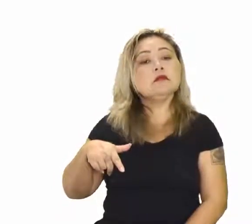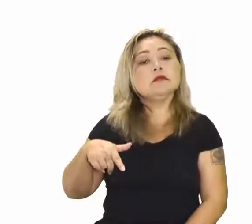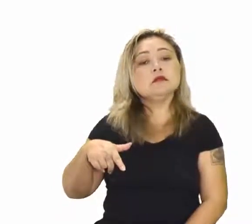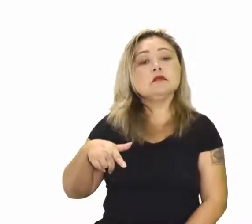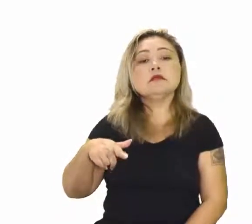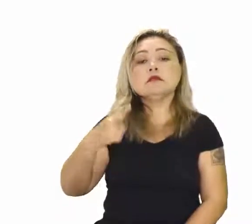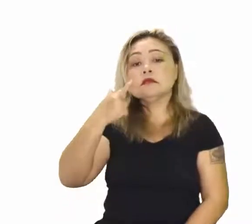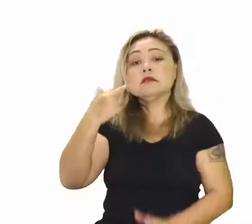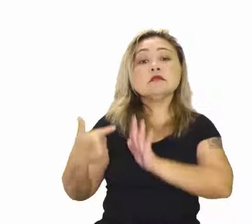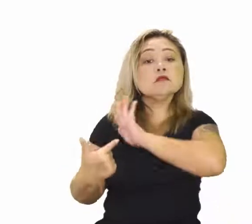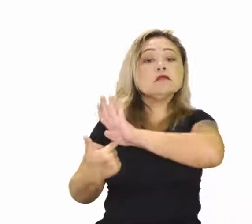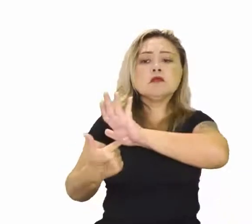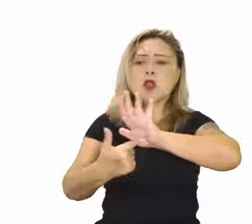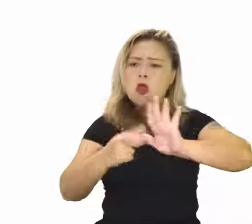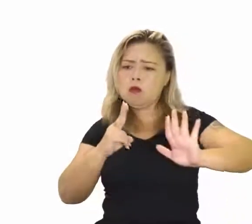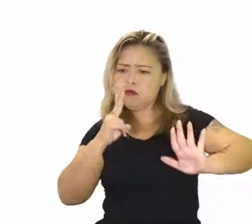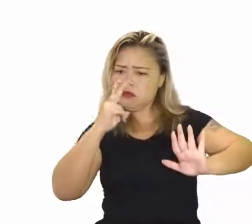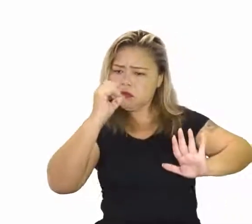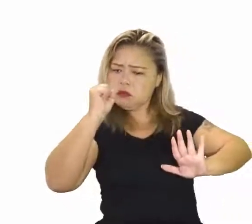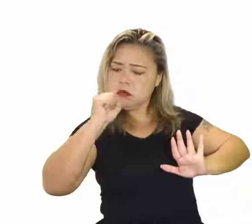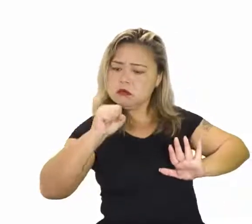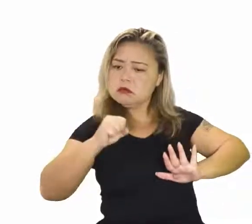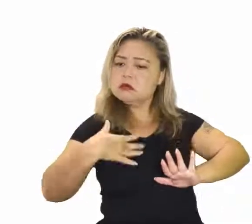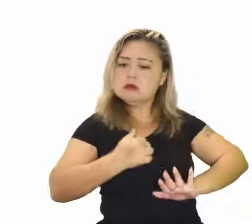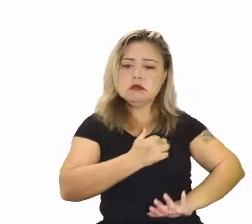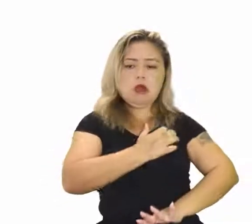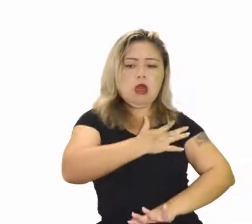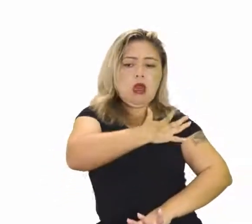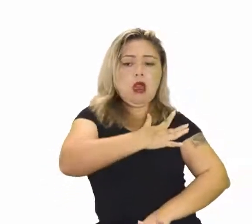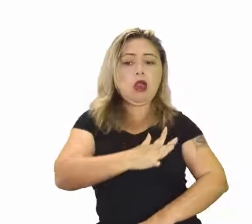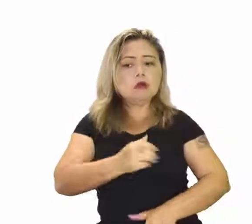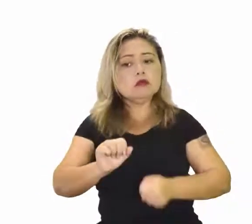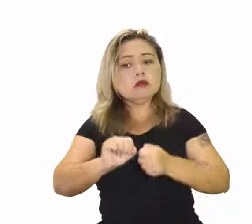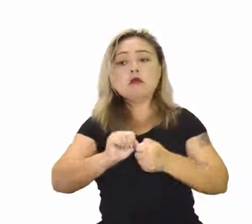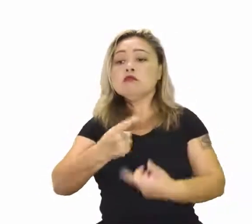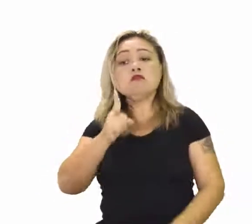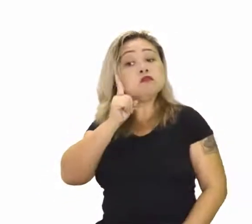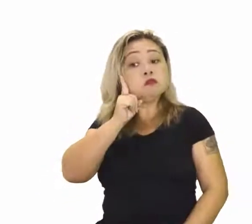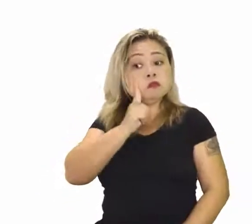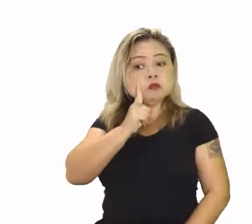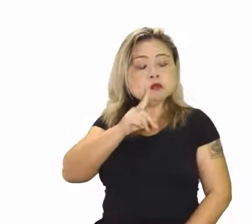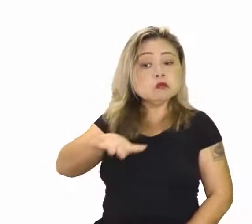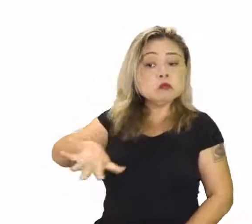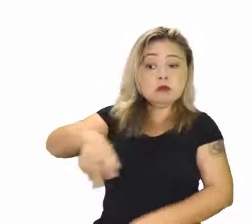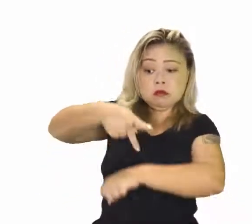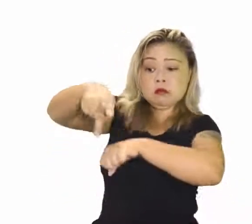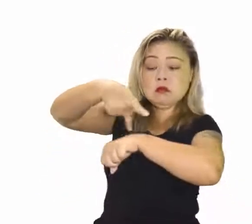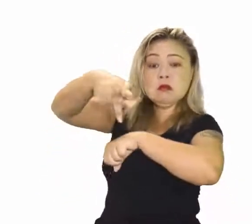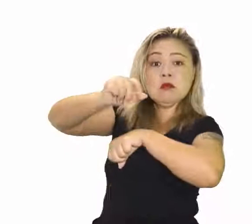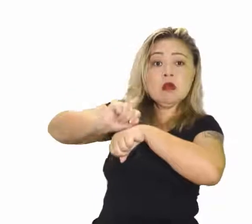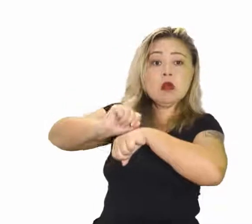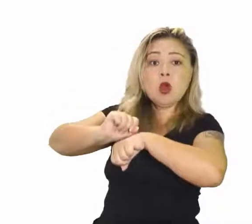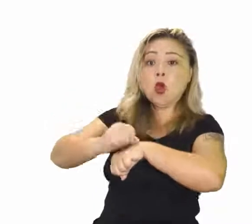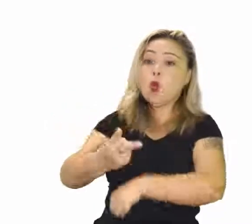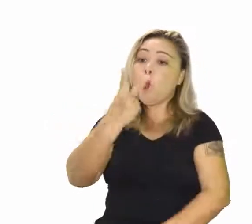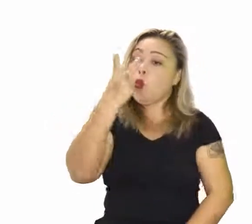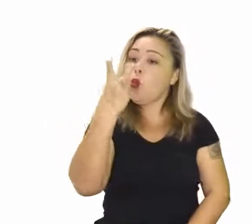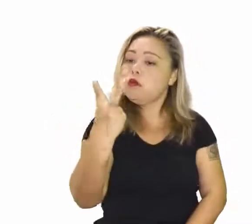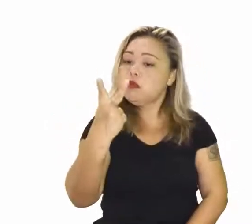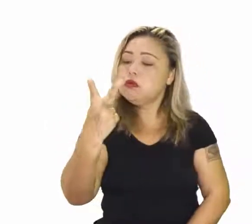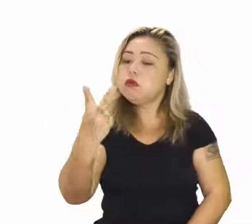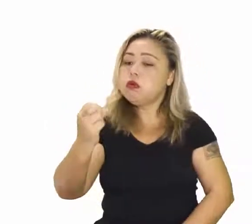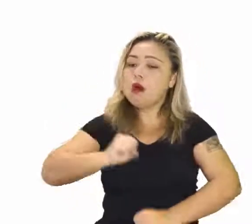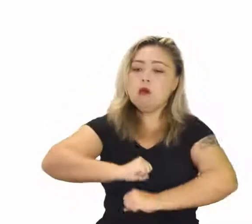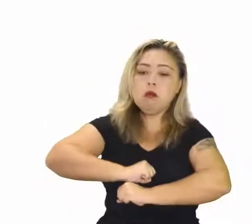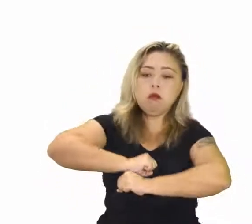em uma demonstração de seu poderio militar, os Estados Unidos explodiram 2 bombas atômicas